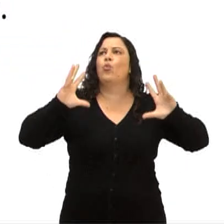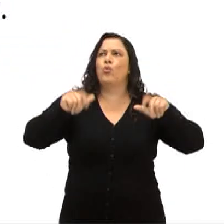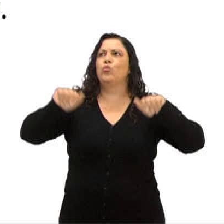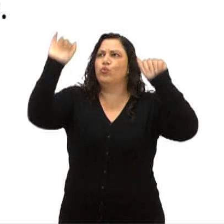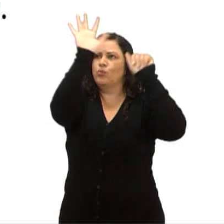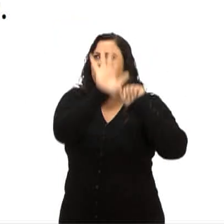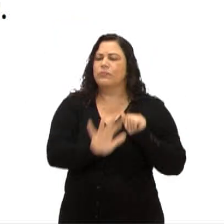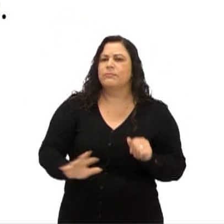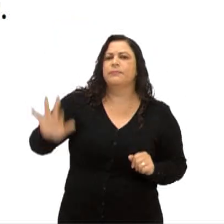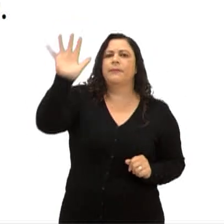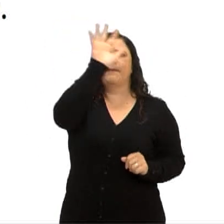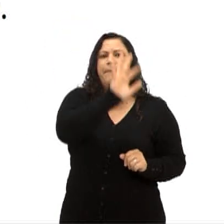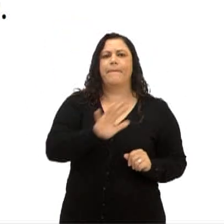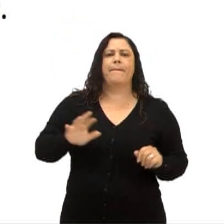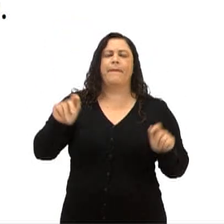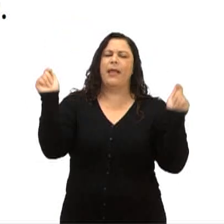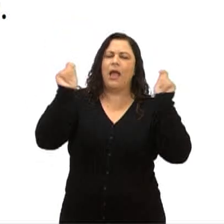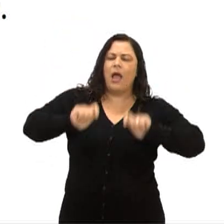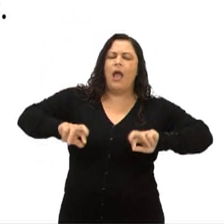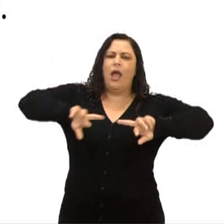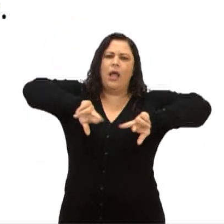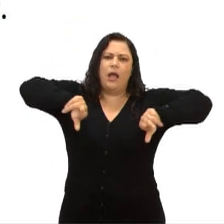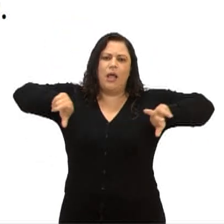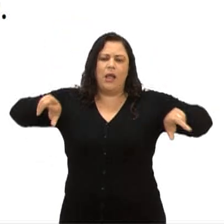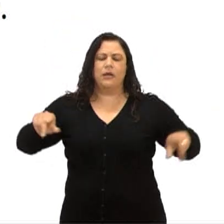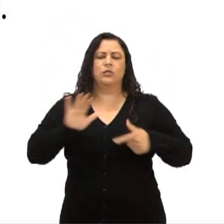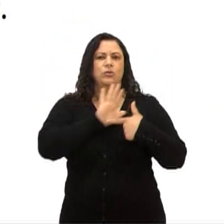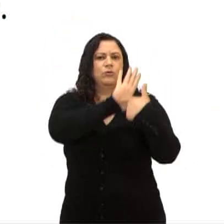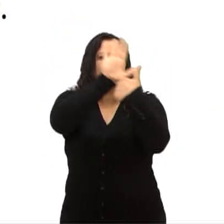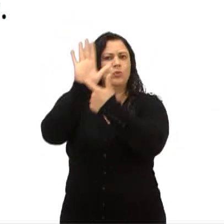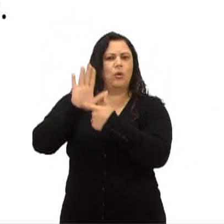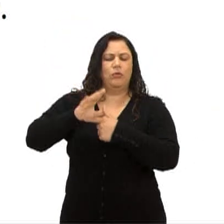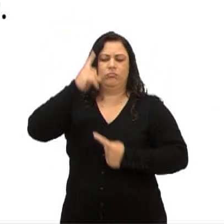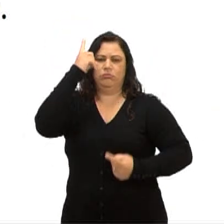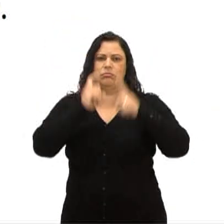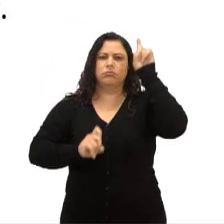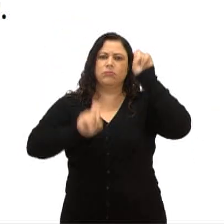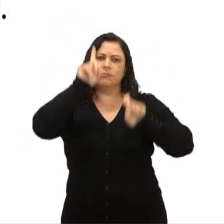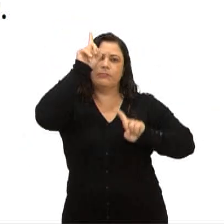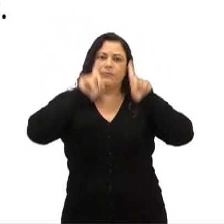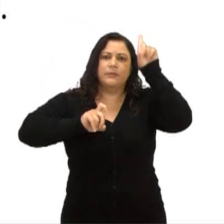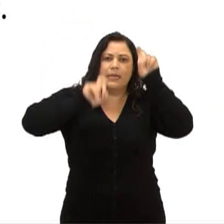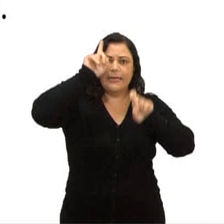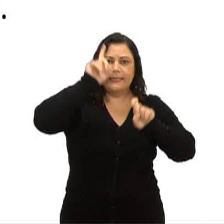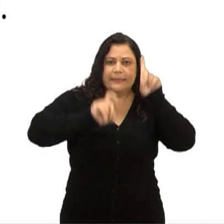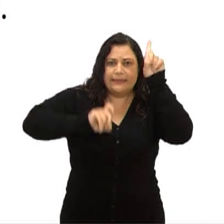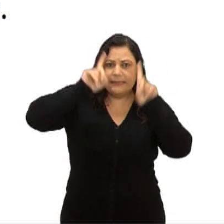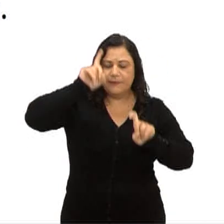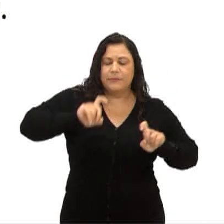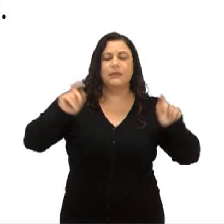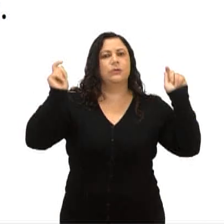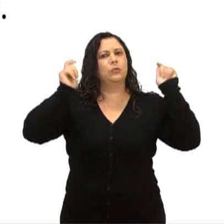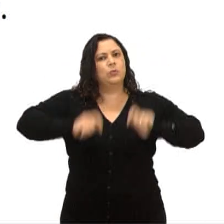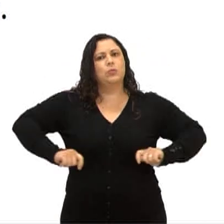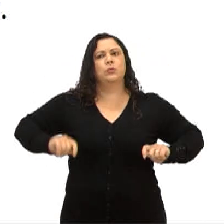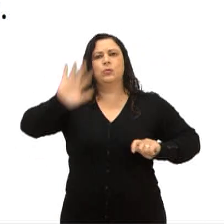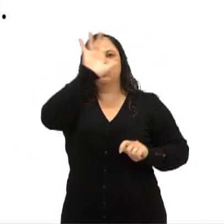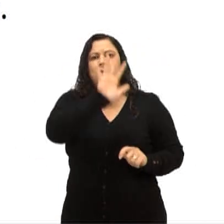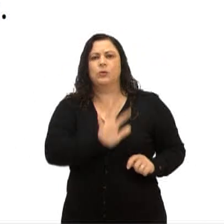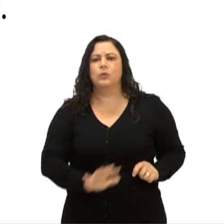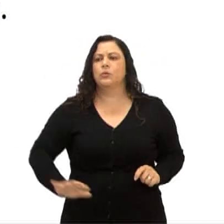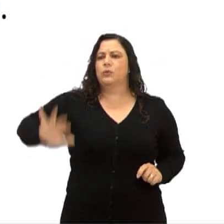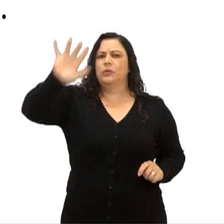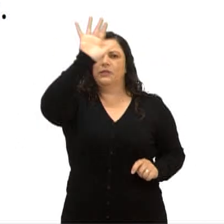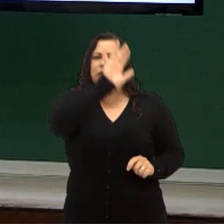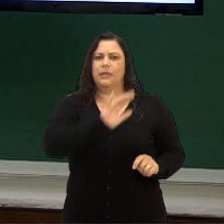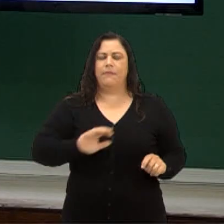não verbal. Aquela que é apresentada pelo corpo, pelas expressões faciais, pelas imagens, acabamos